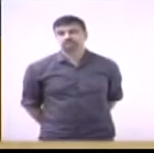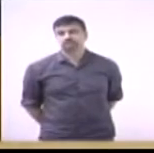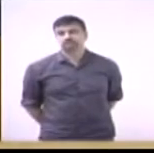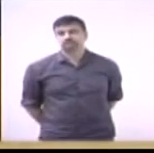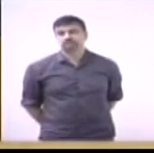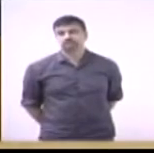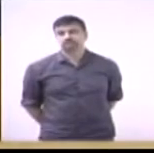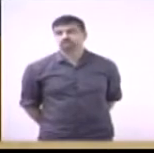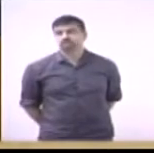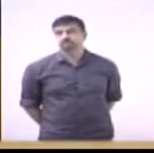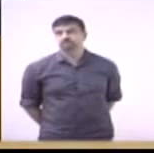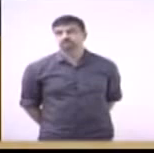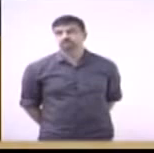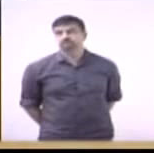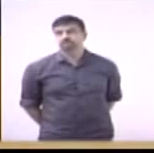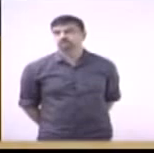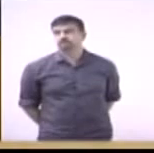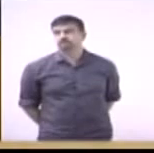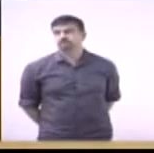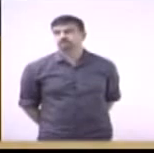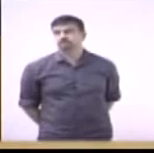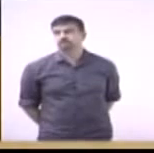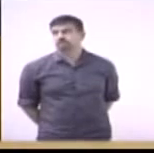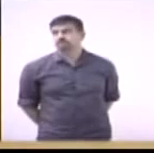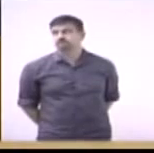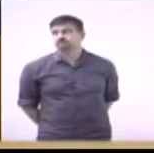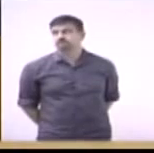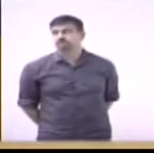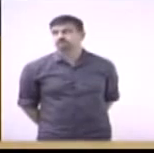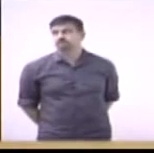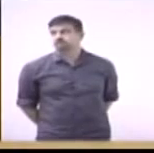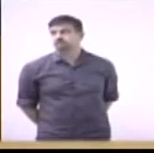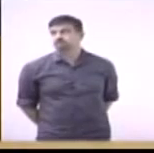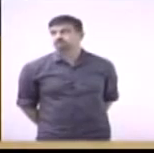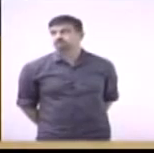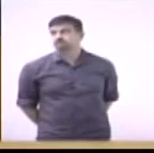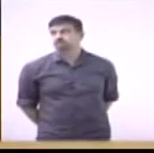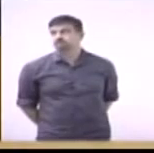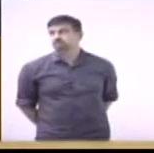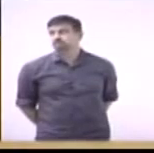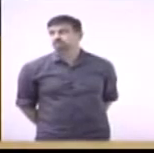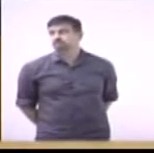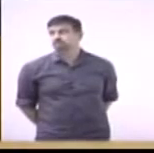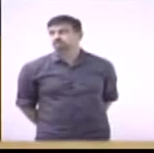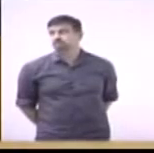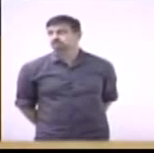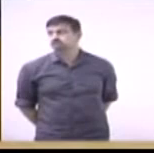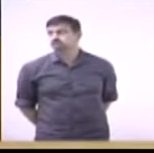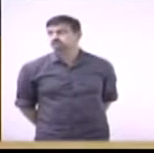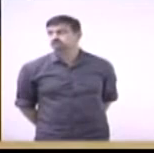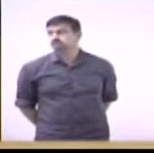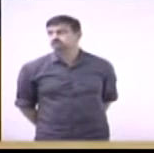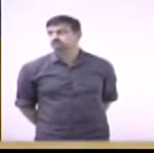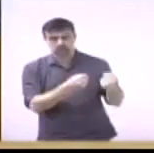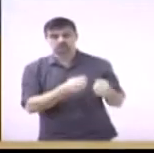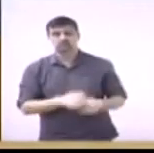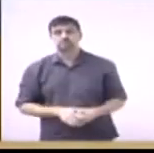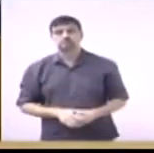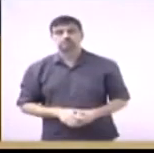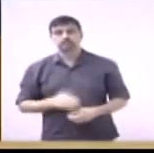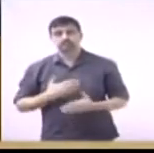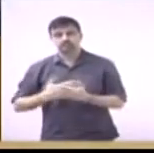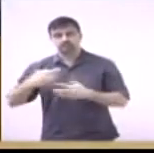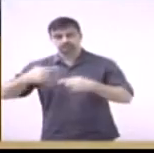Justiça, 72 da Comissão de Finanças, 79 da Comissão de Obras favoráveis.